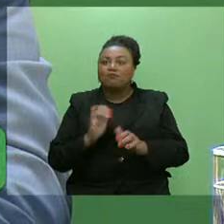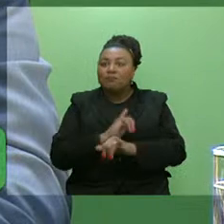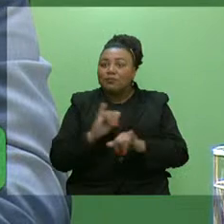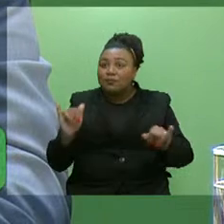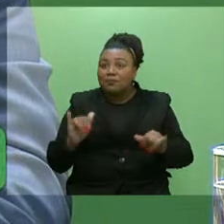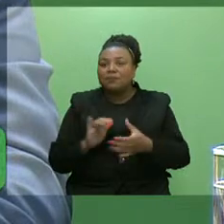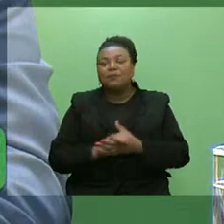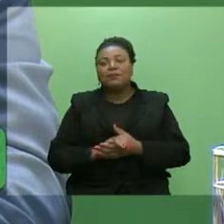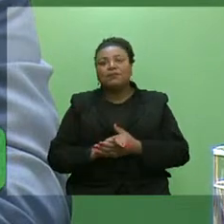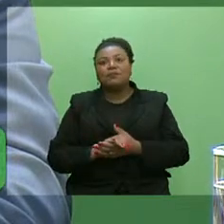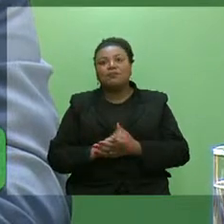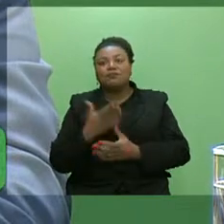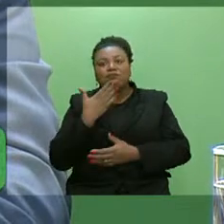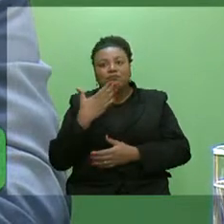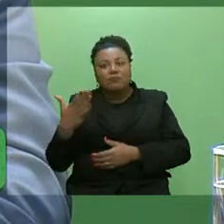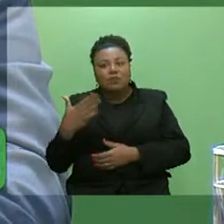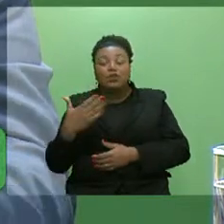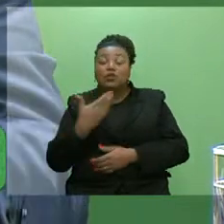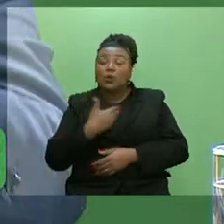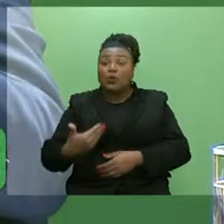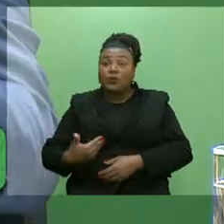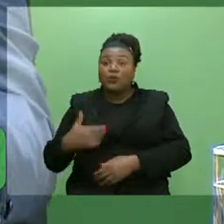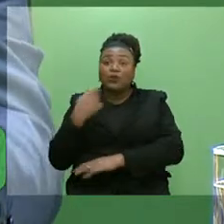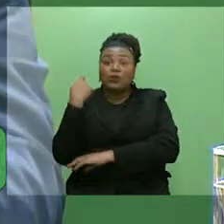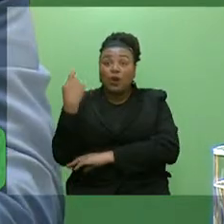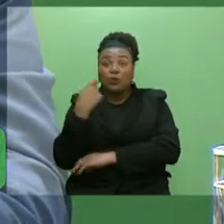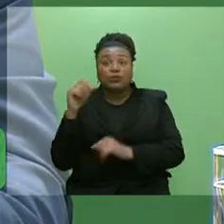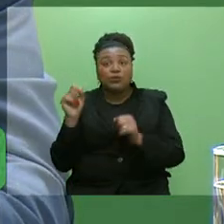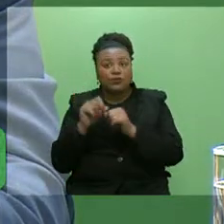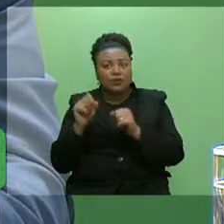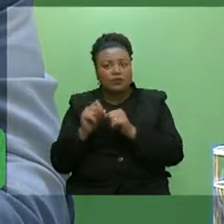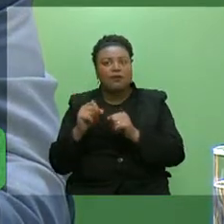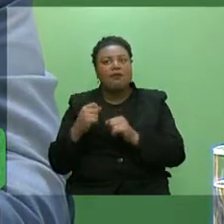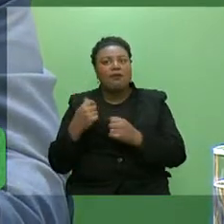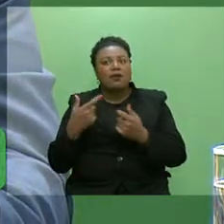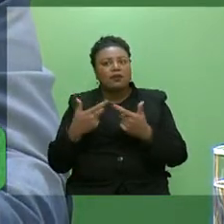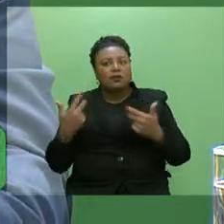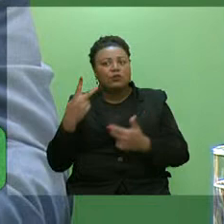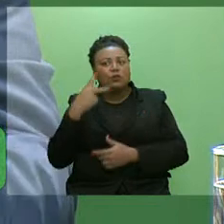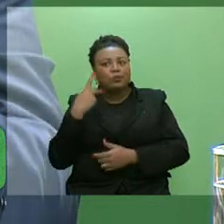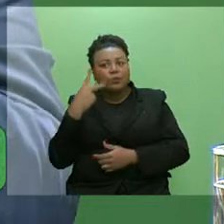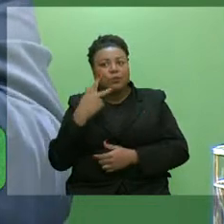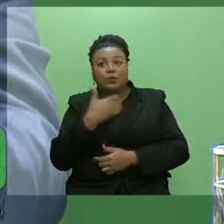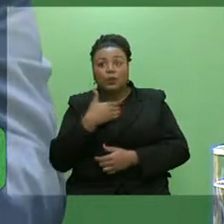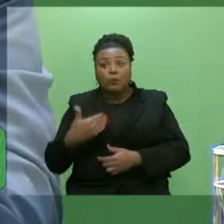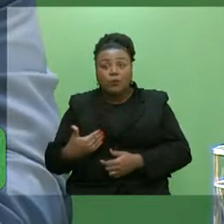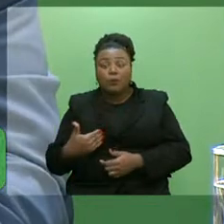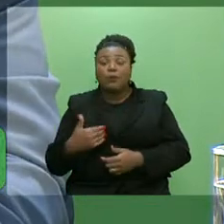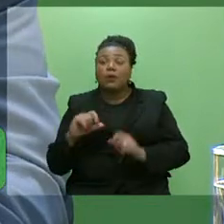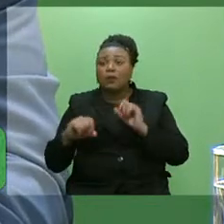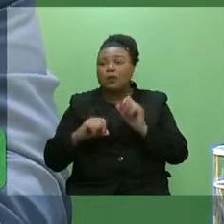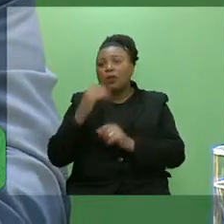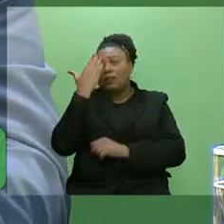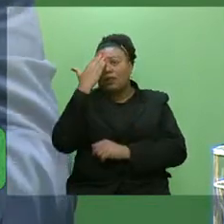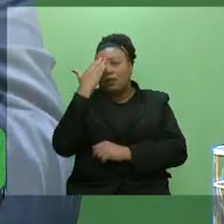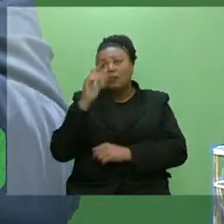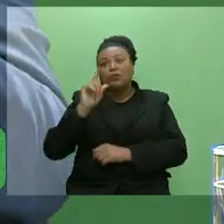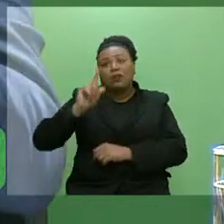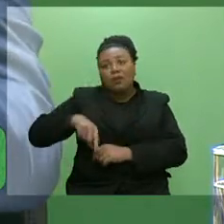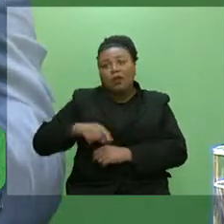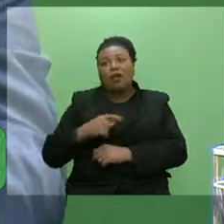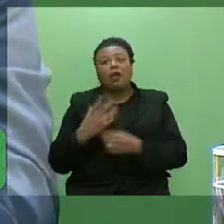registrar, não é, a nossa solicitação ao governo gaúcho, no sentido de fazer esse tipo de procedimento de política pública, a qual entendemos que